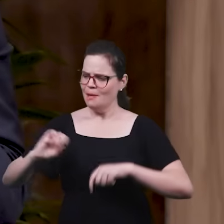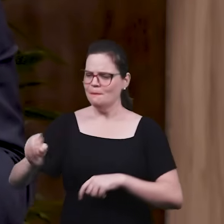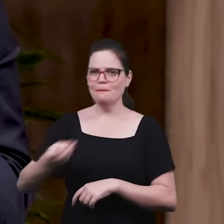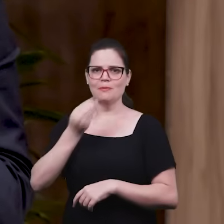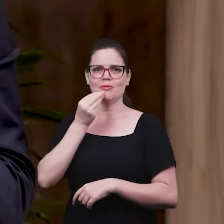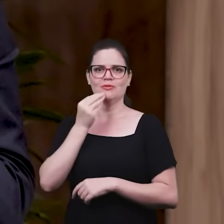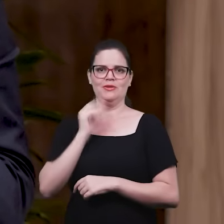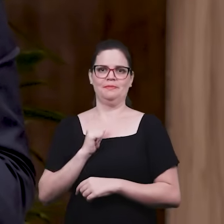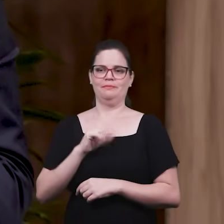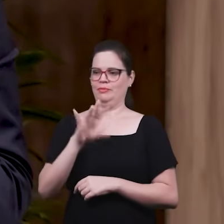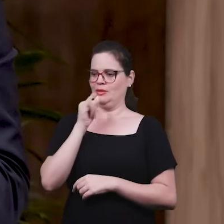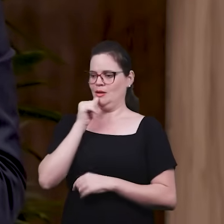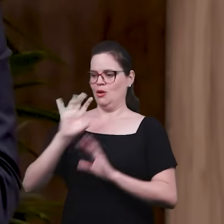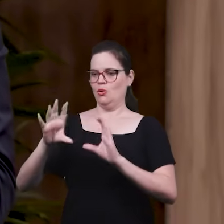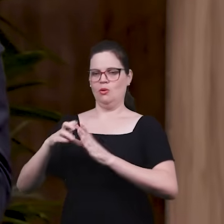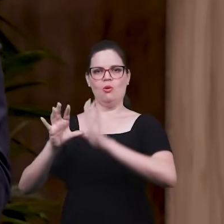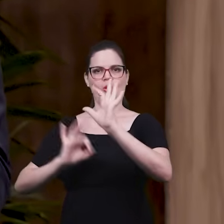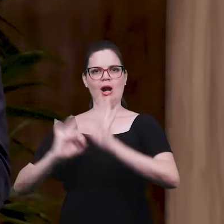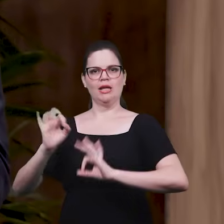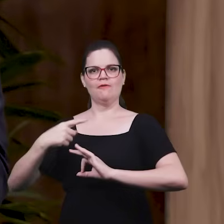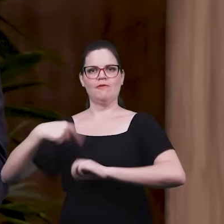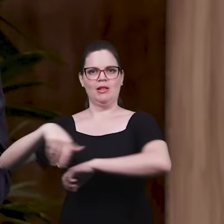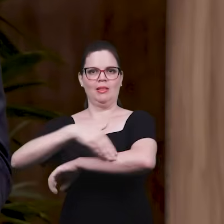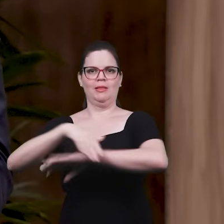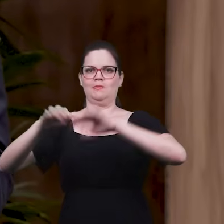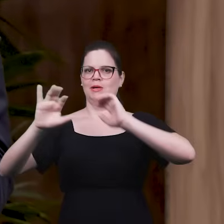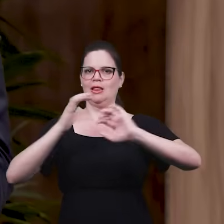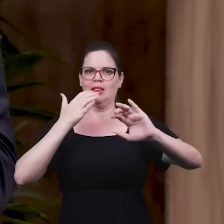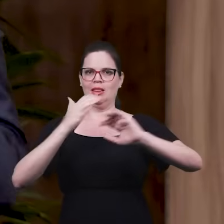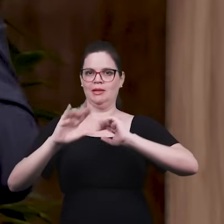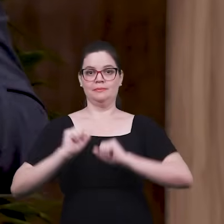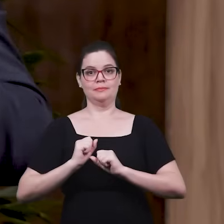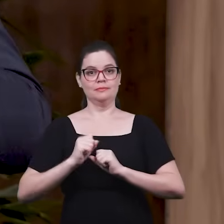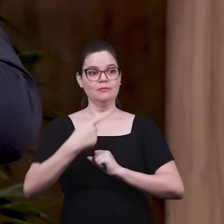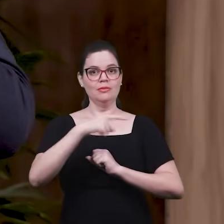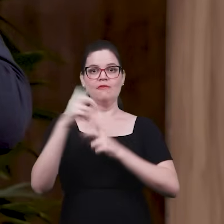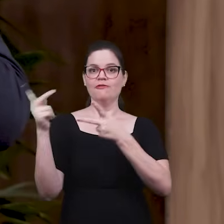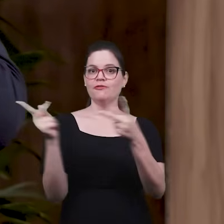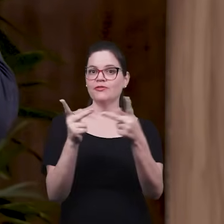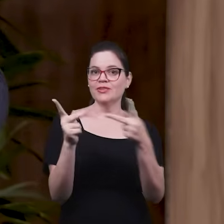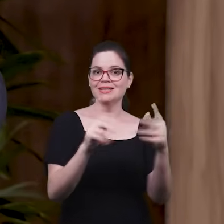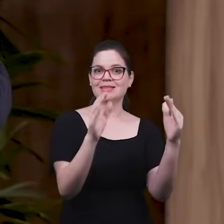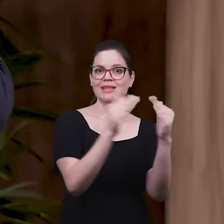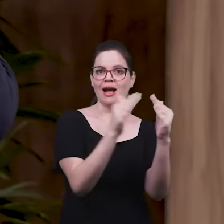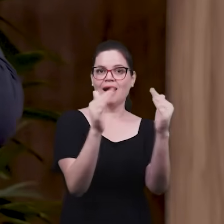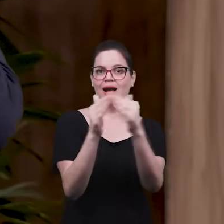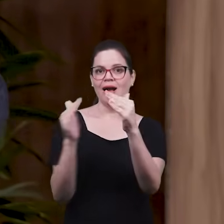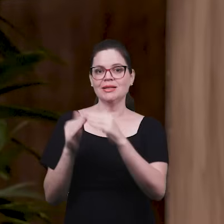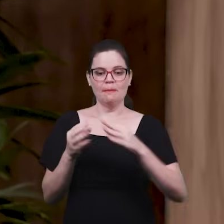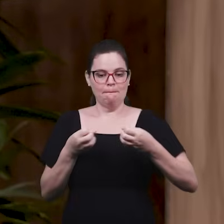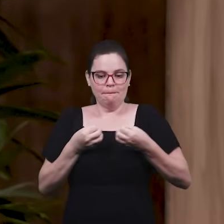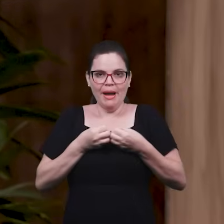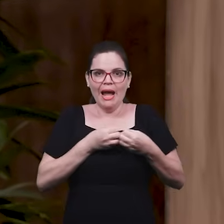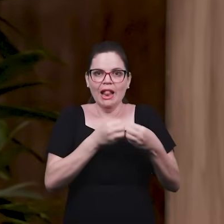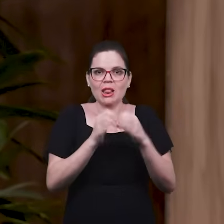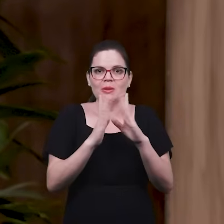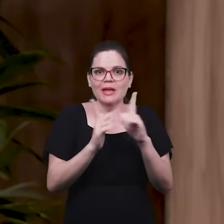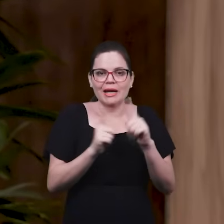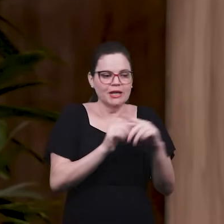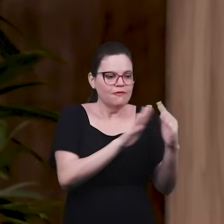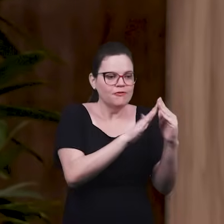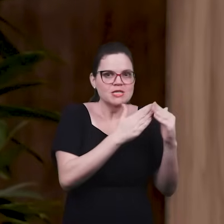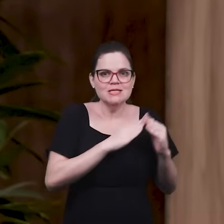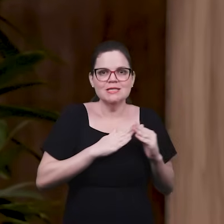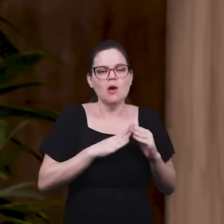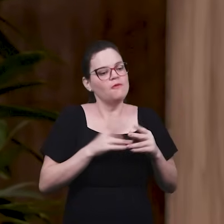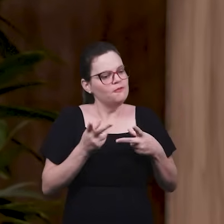em cantatas, os jovens podem ser organizados em visitas às casas, aos lares, aos lados, ali